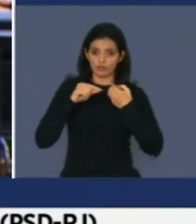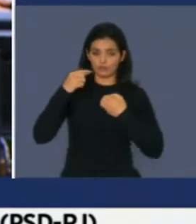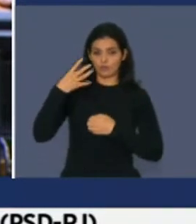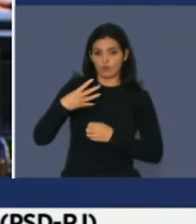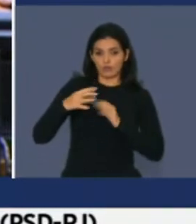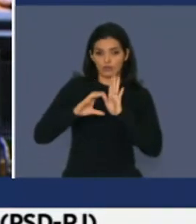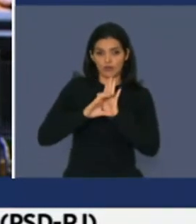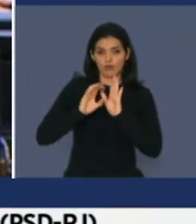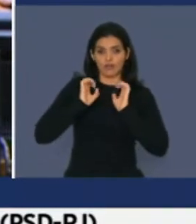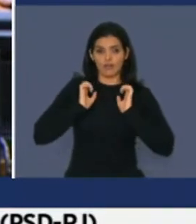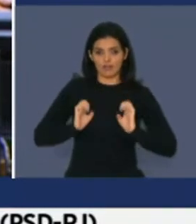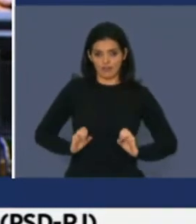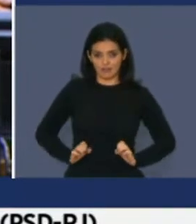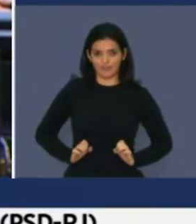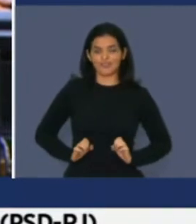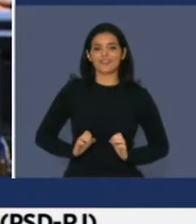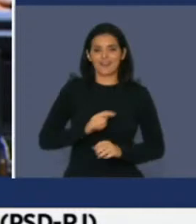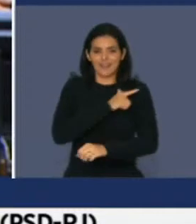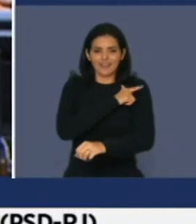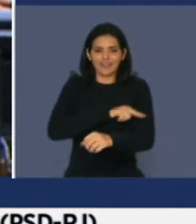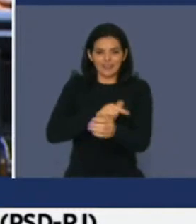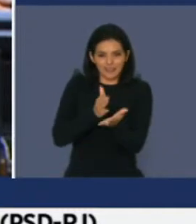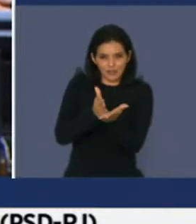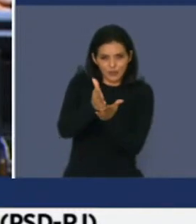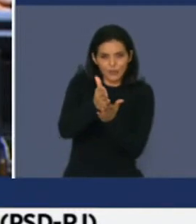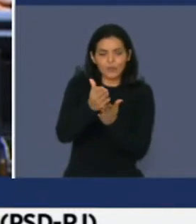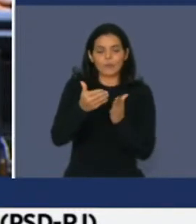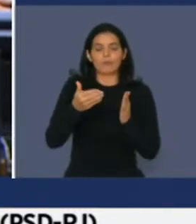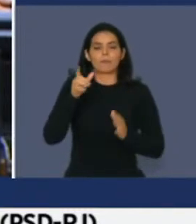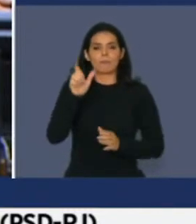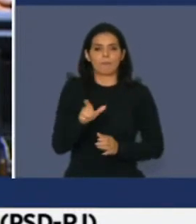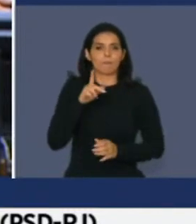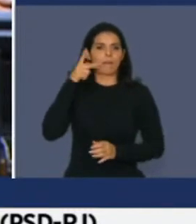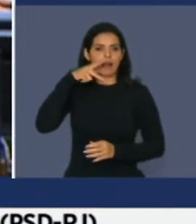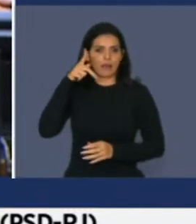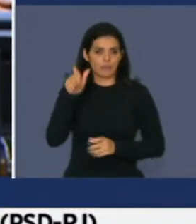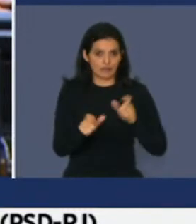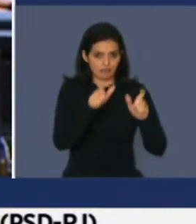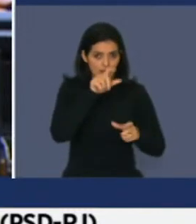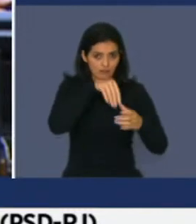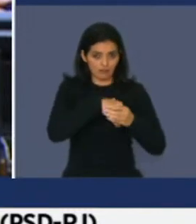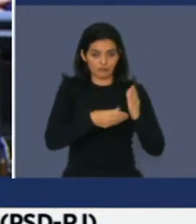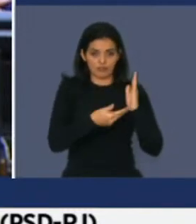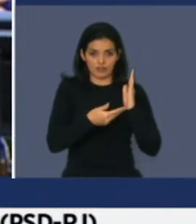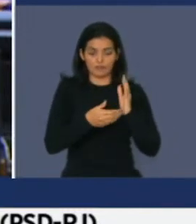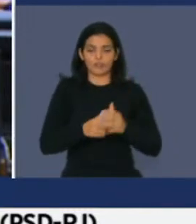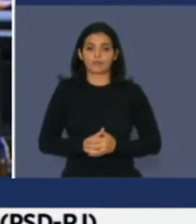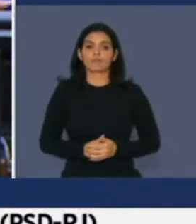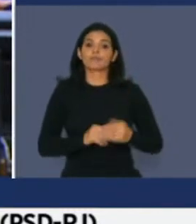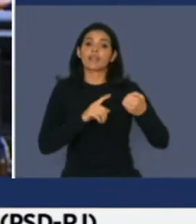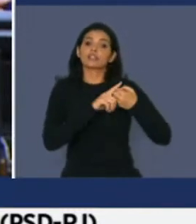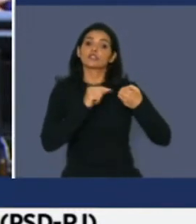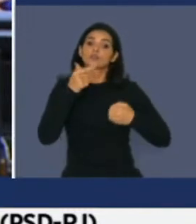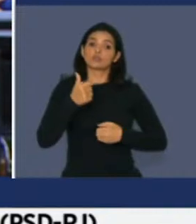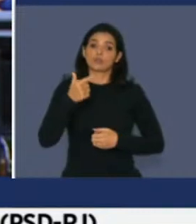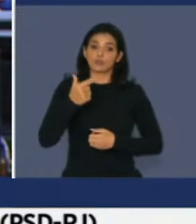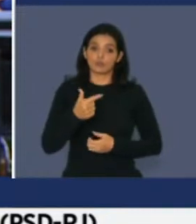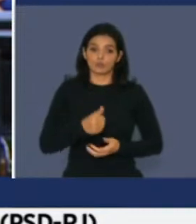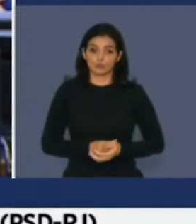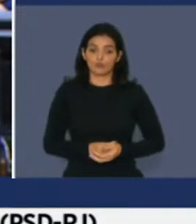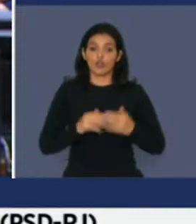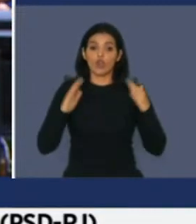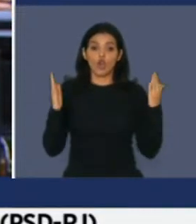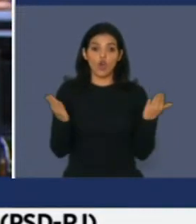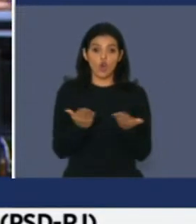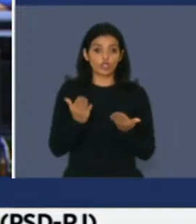Código de Ética e Decoro Parlamentar da Câmara dos Deputados. Artigo 2º. Esta resolução entra em vigor na data de